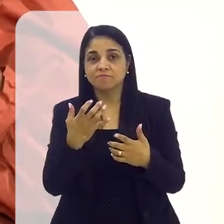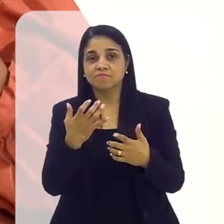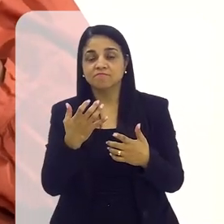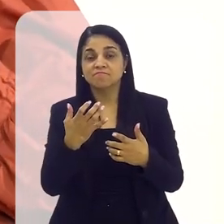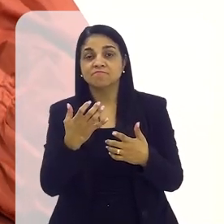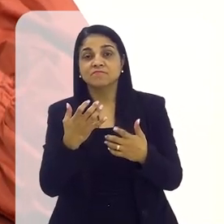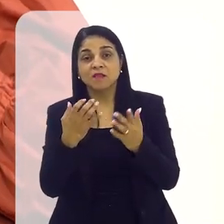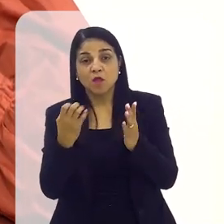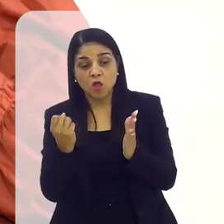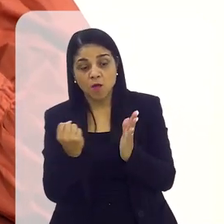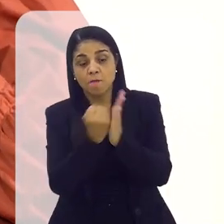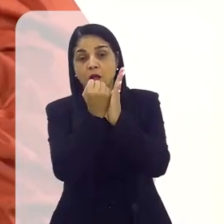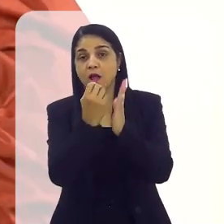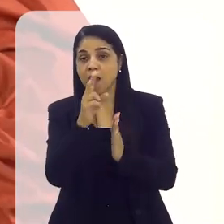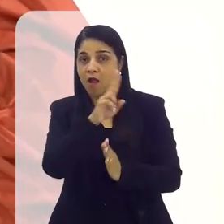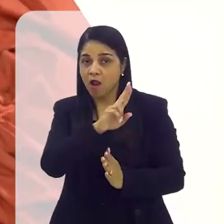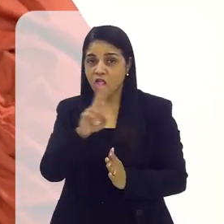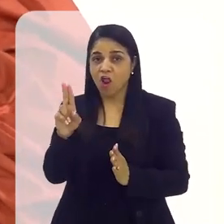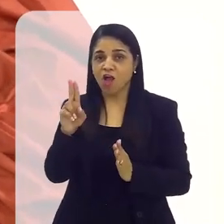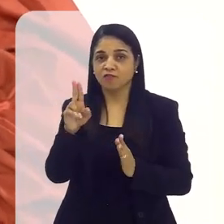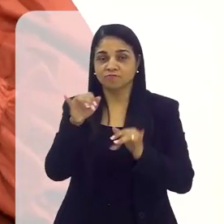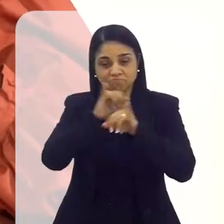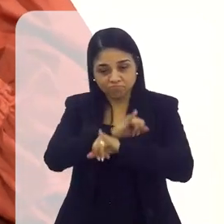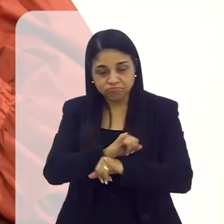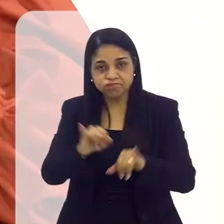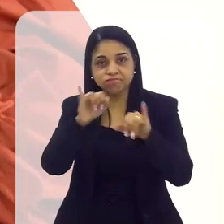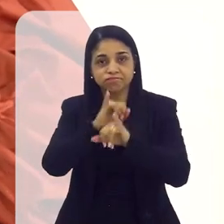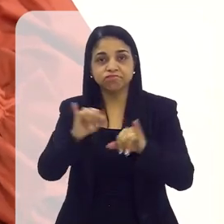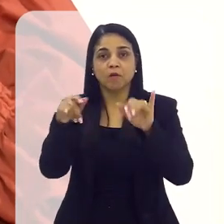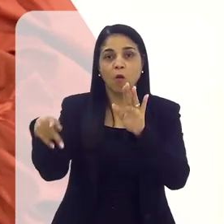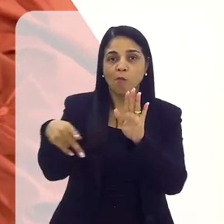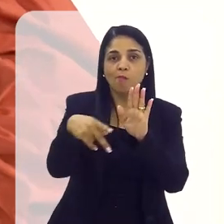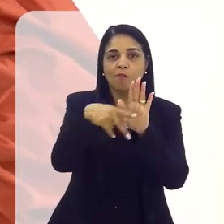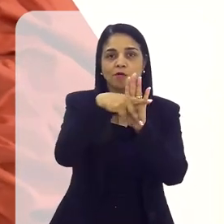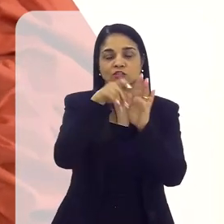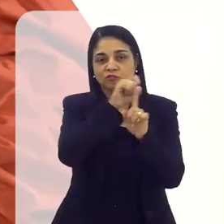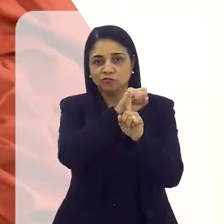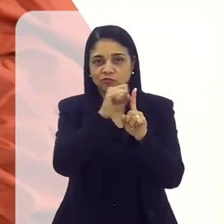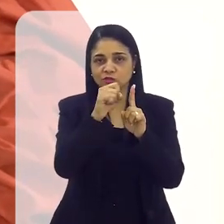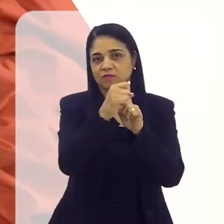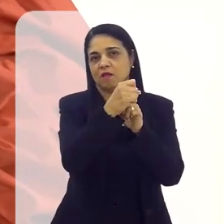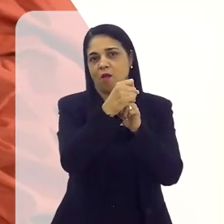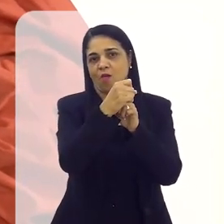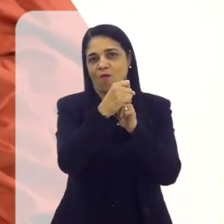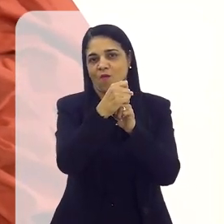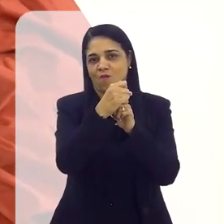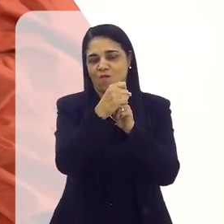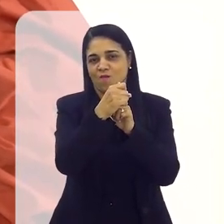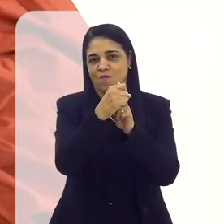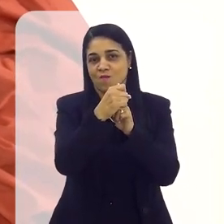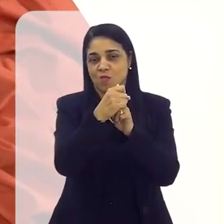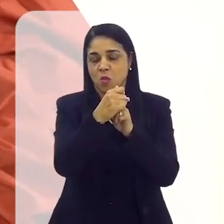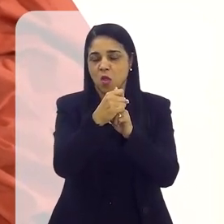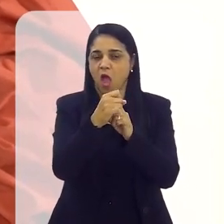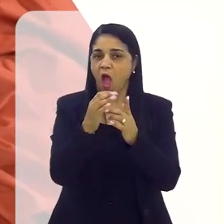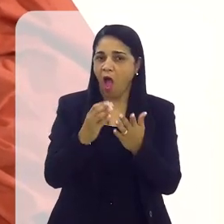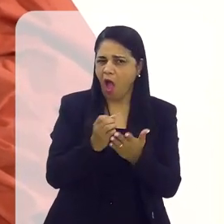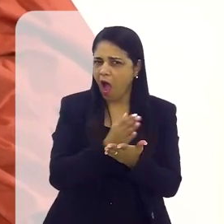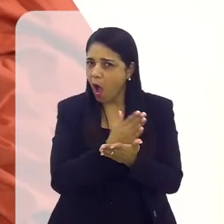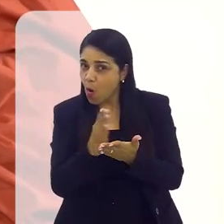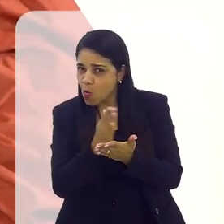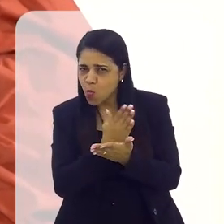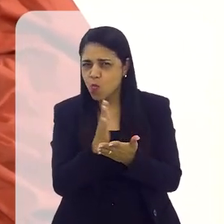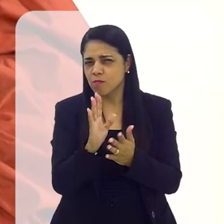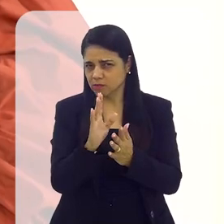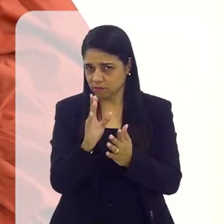ter o nome, a logo dela atrelada a um projeto social sério. Não são muitas,